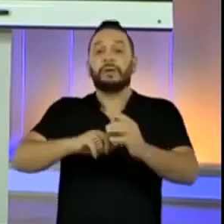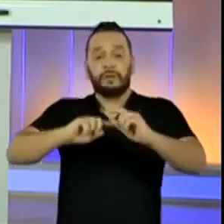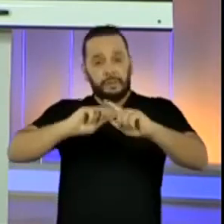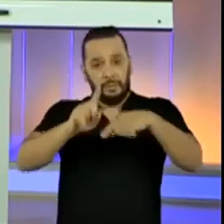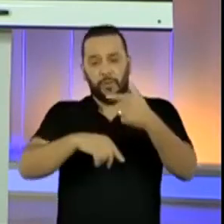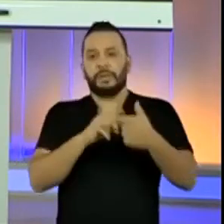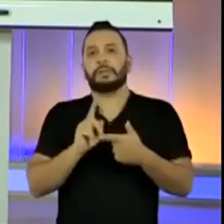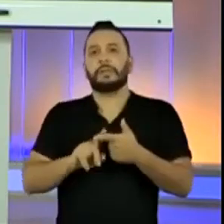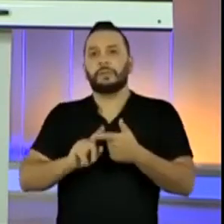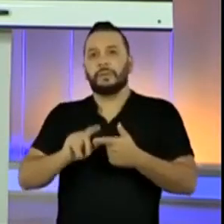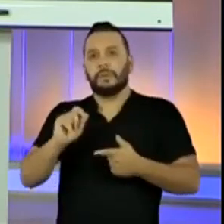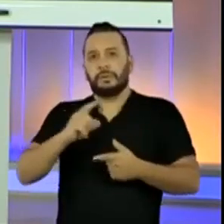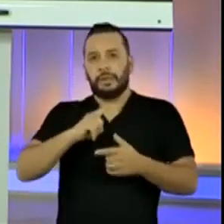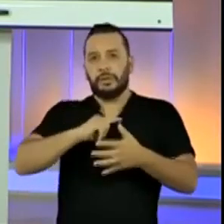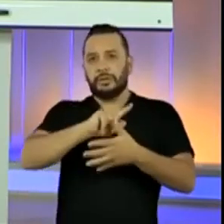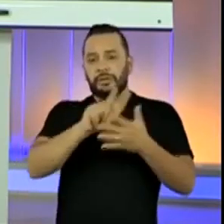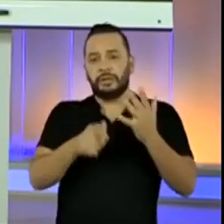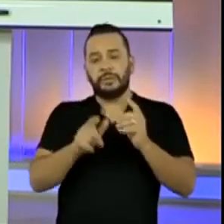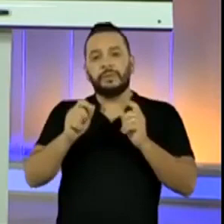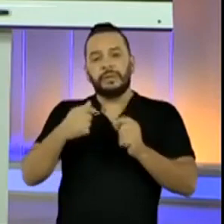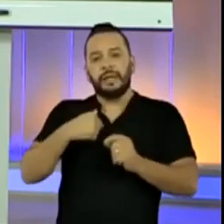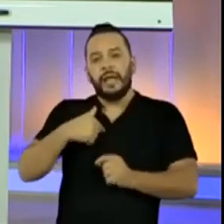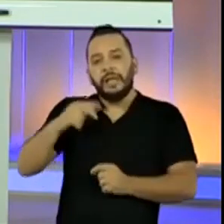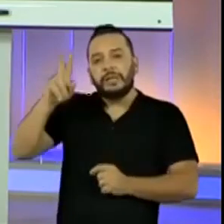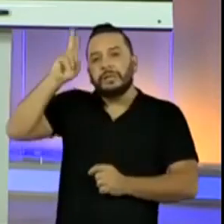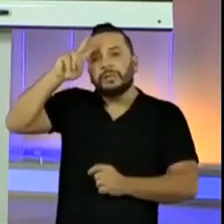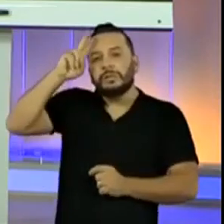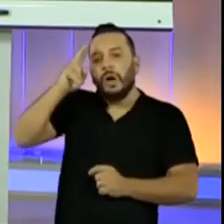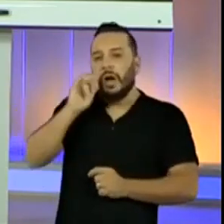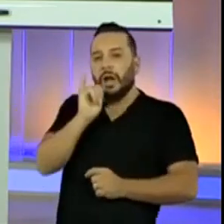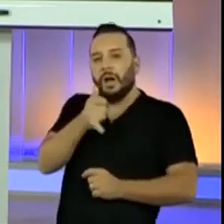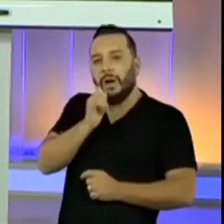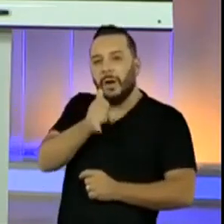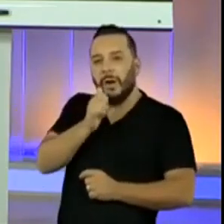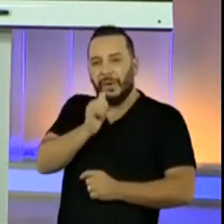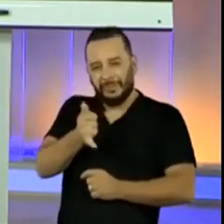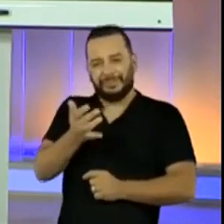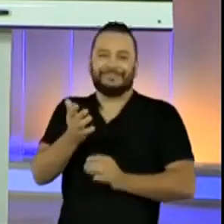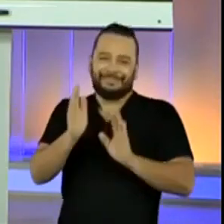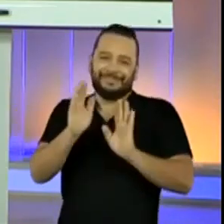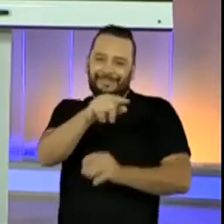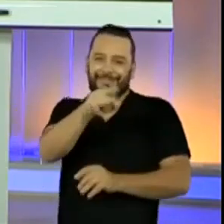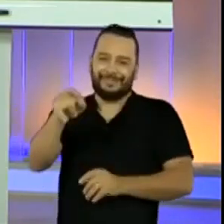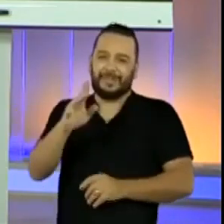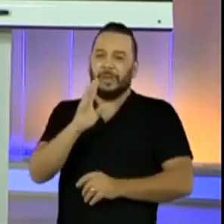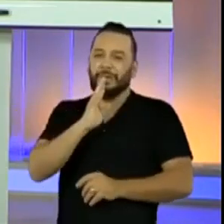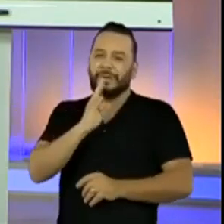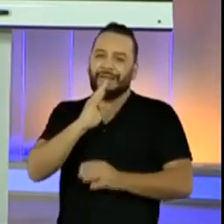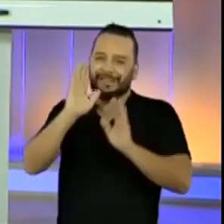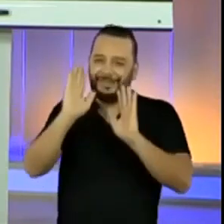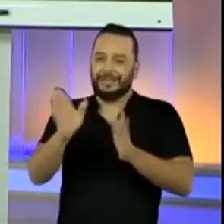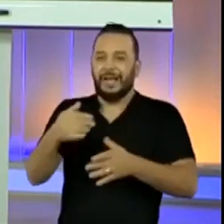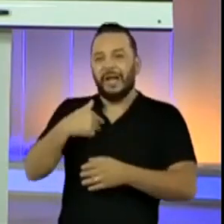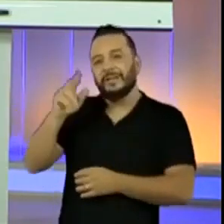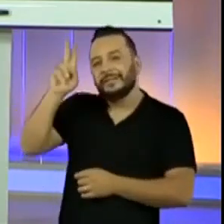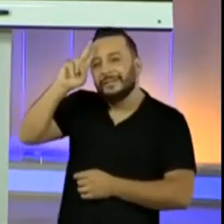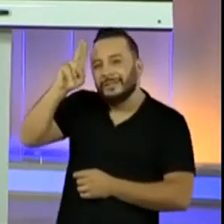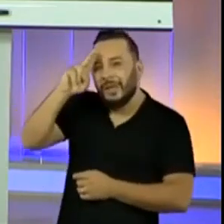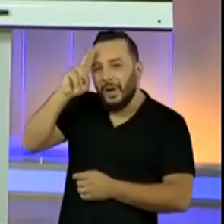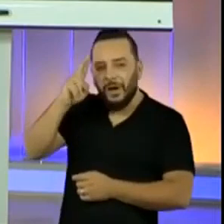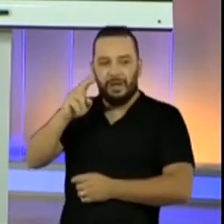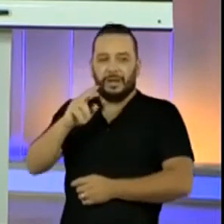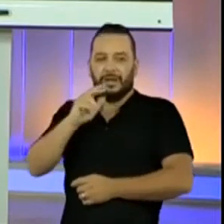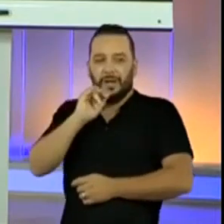gente vai ler o do gênero conto de fadas, que é aquele gênero que a gente já conhece há muito tempo, né? Aquela historinha